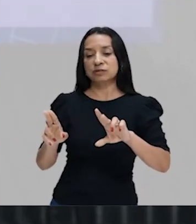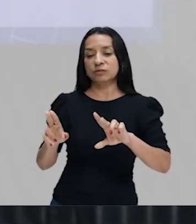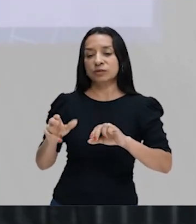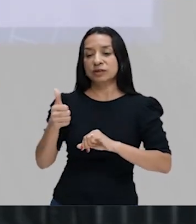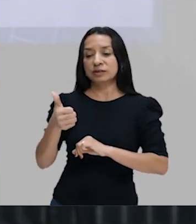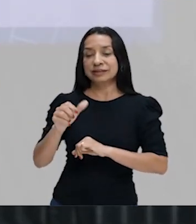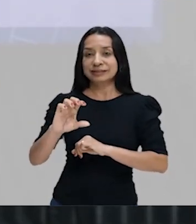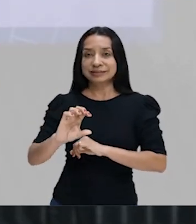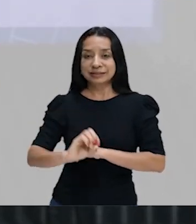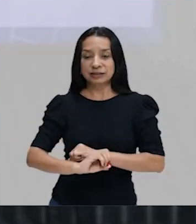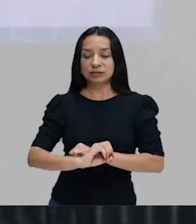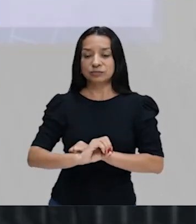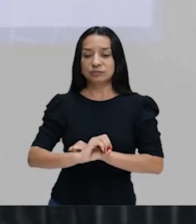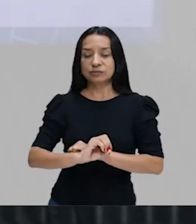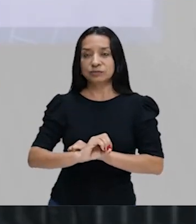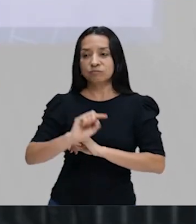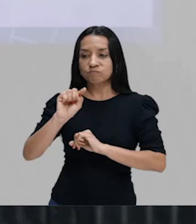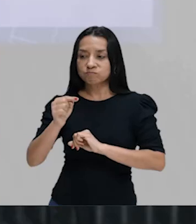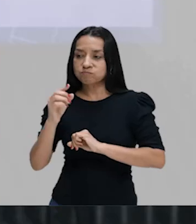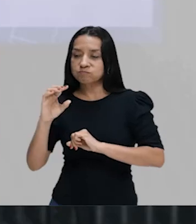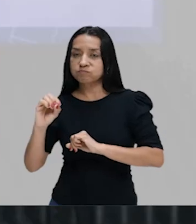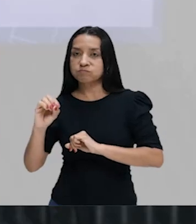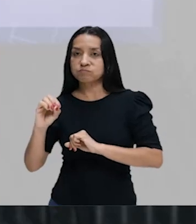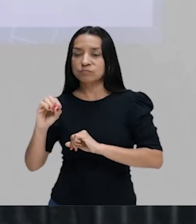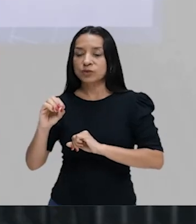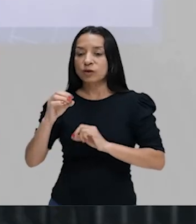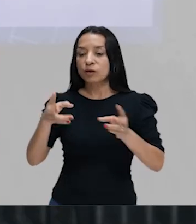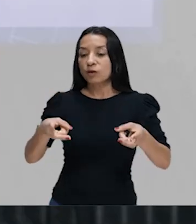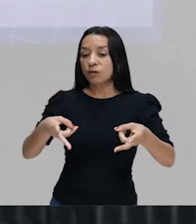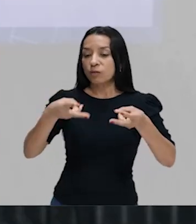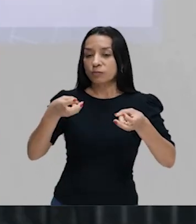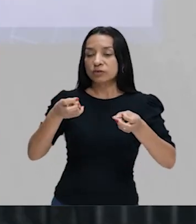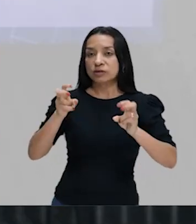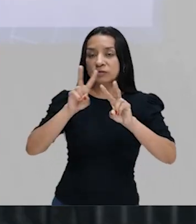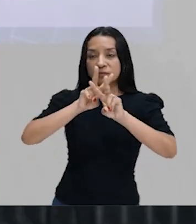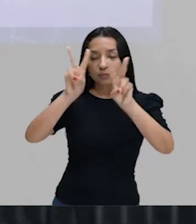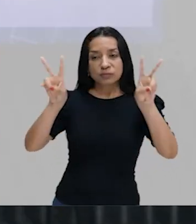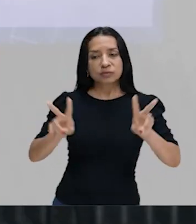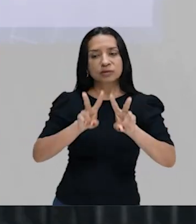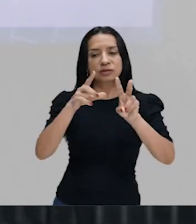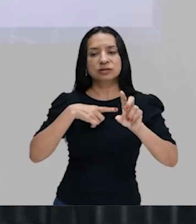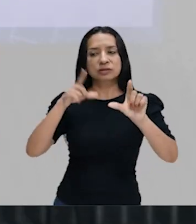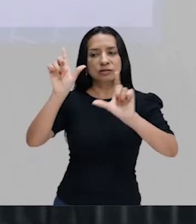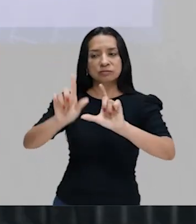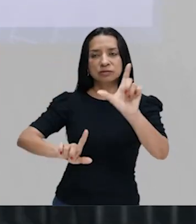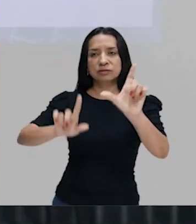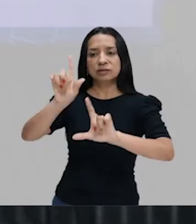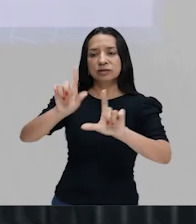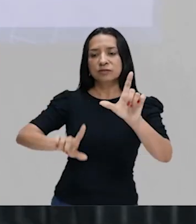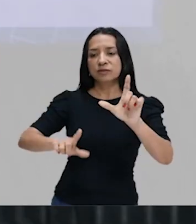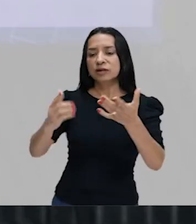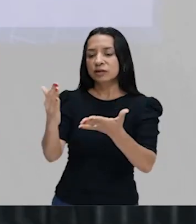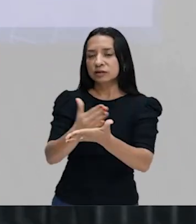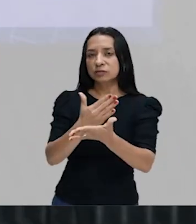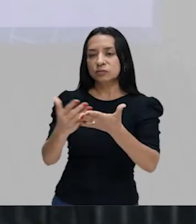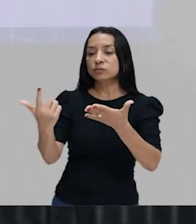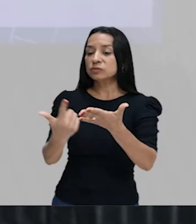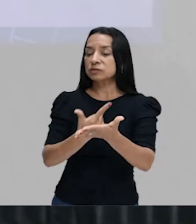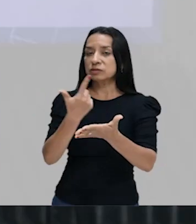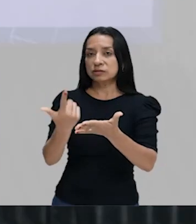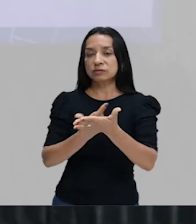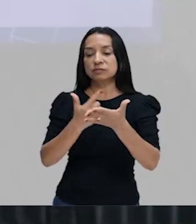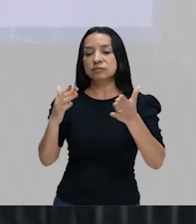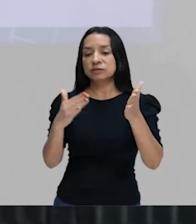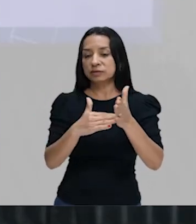décimos, né? Geralmente você observa por aí, quando nós temos nos noticiários, em alguns livros, ou até mesmo,